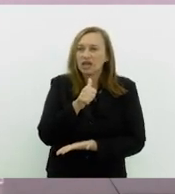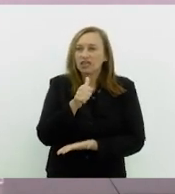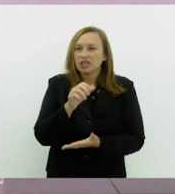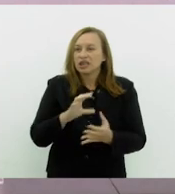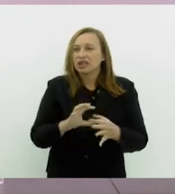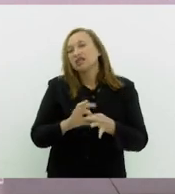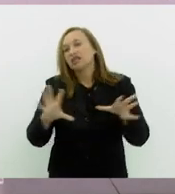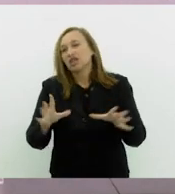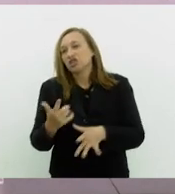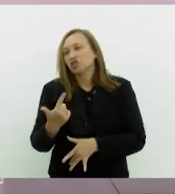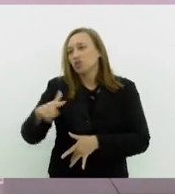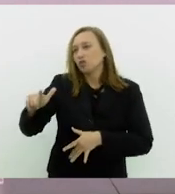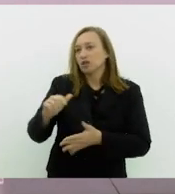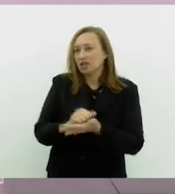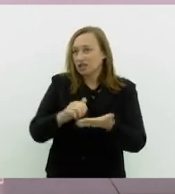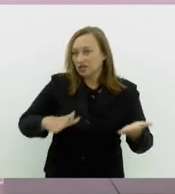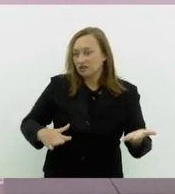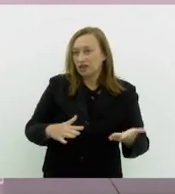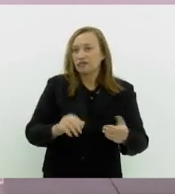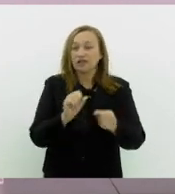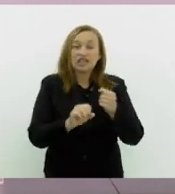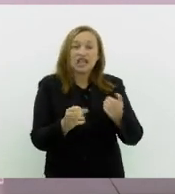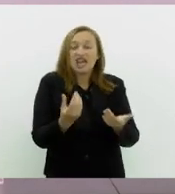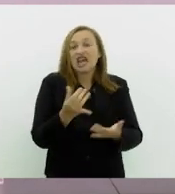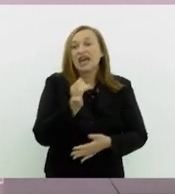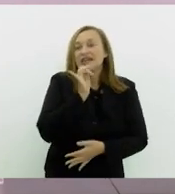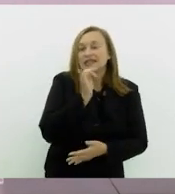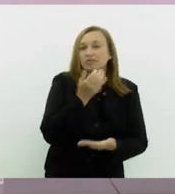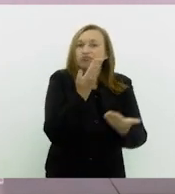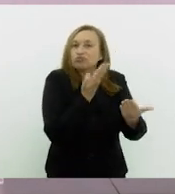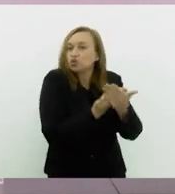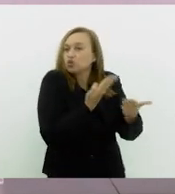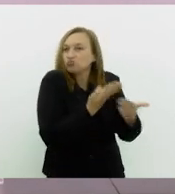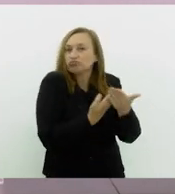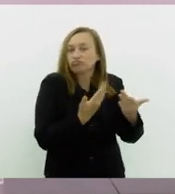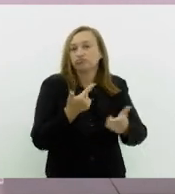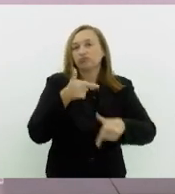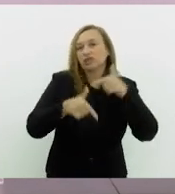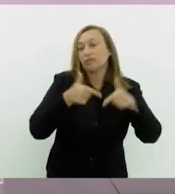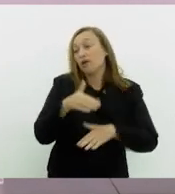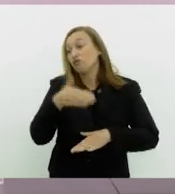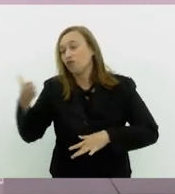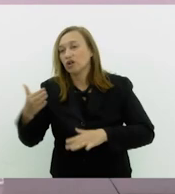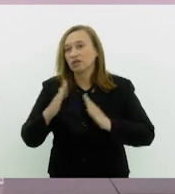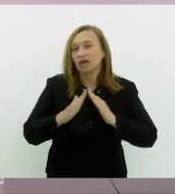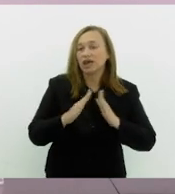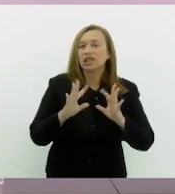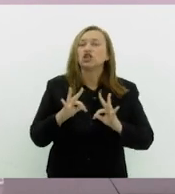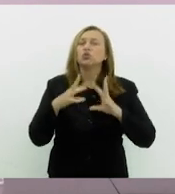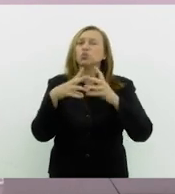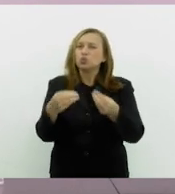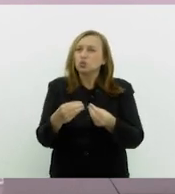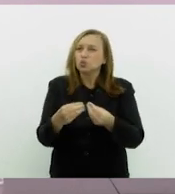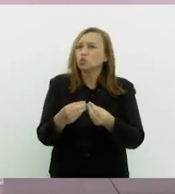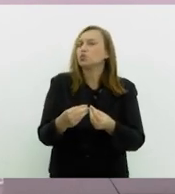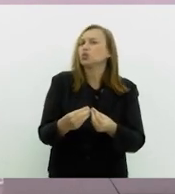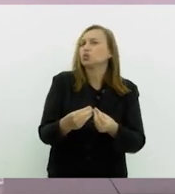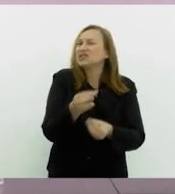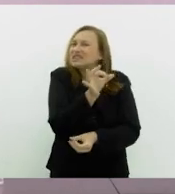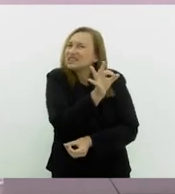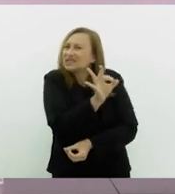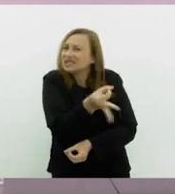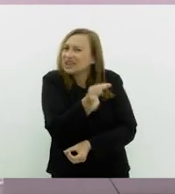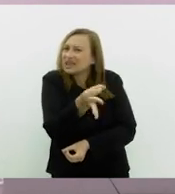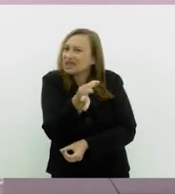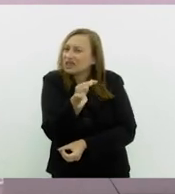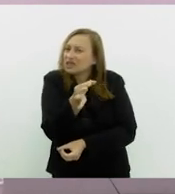outras atividades, por exemplo, de estudar, de trabalhar fora. Então, isso tudo gera, evidentemente,